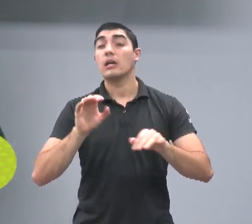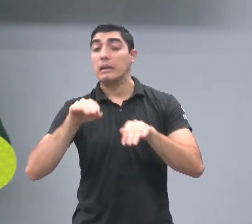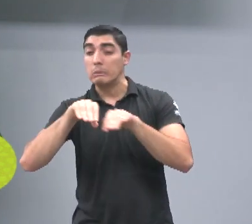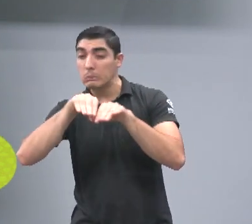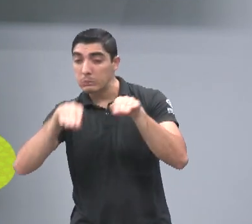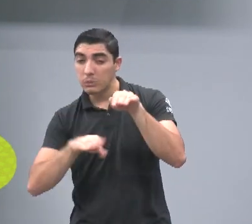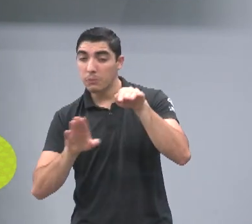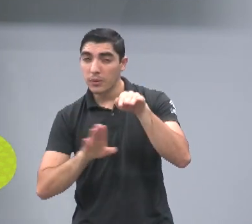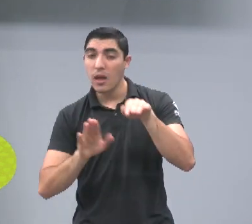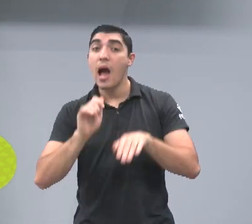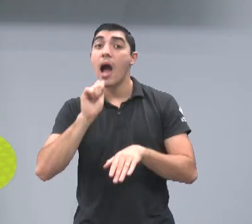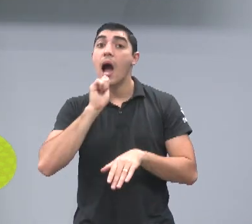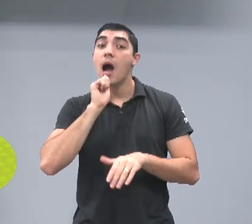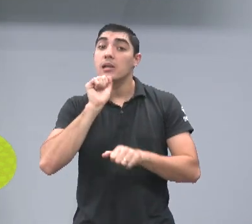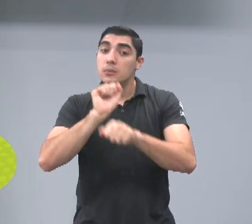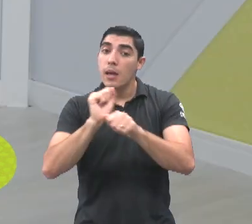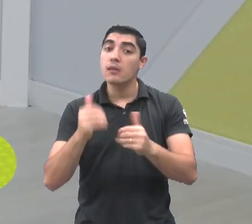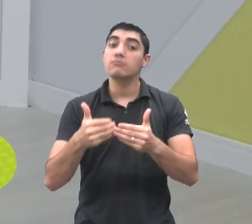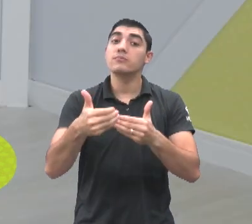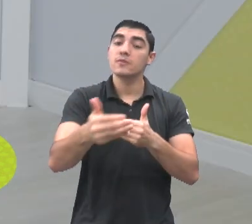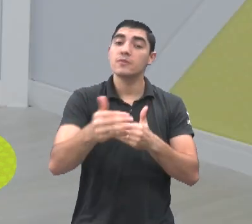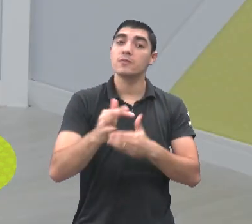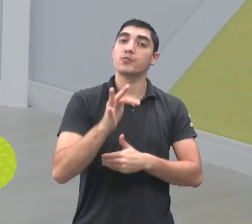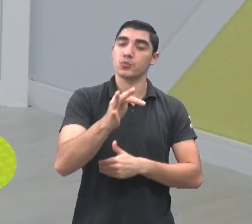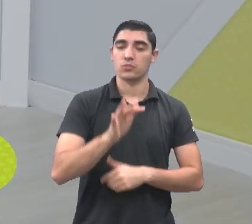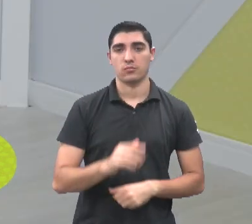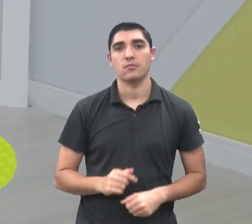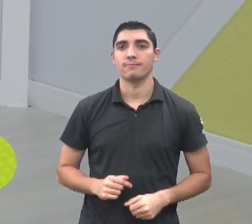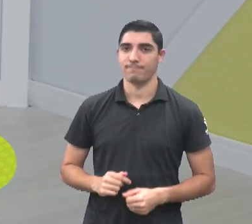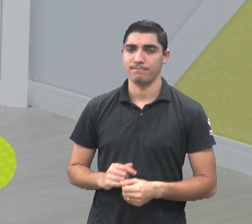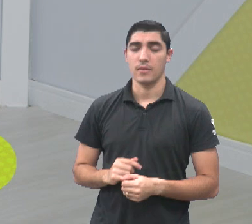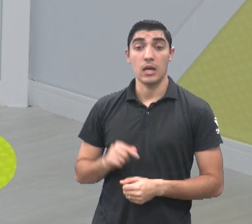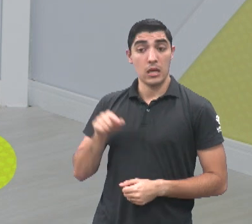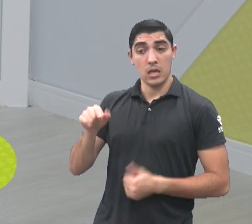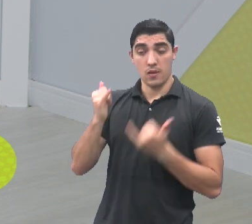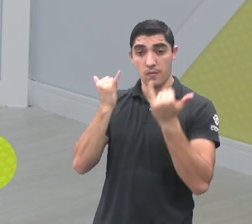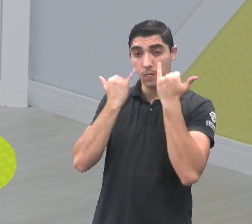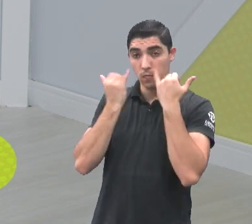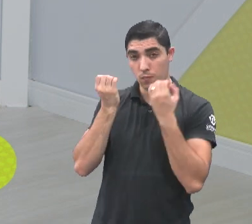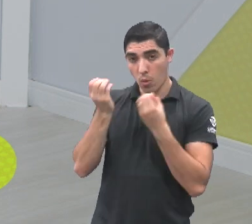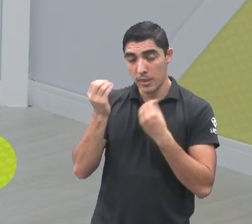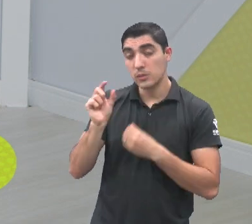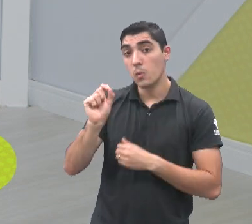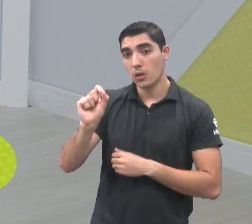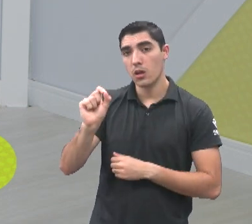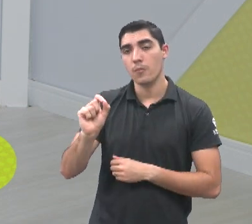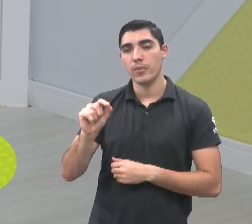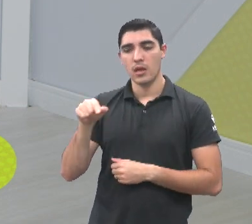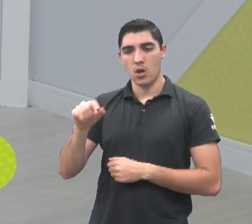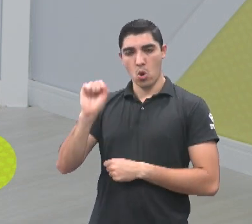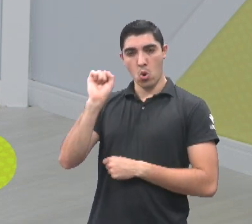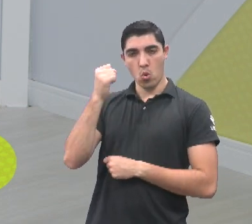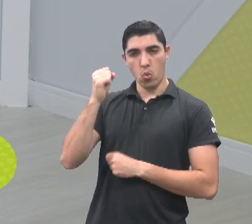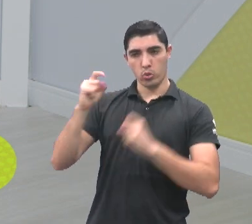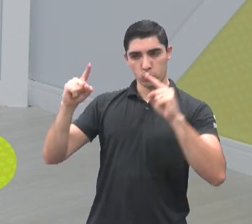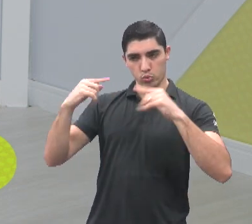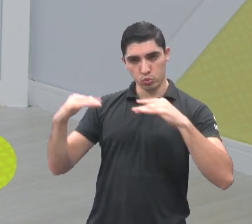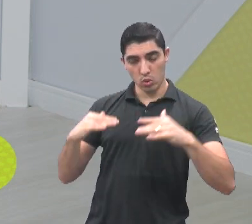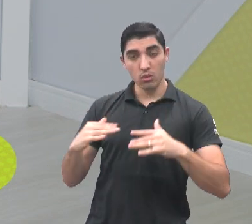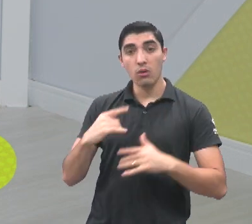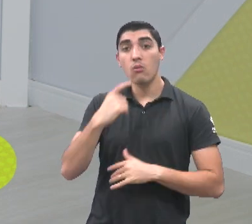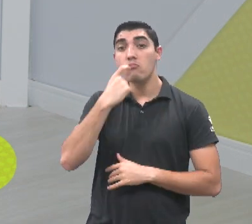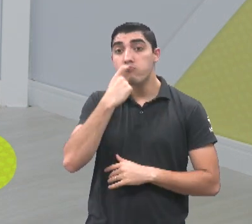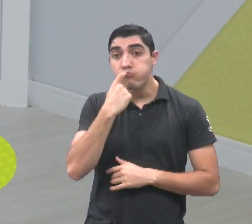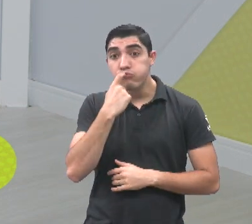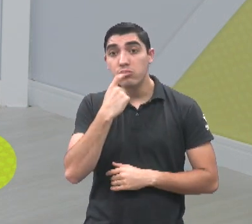classificar, vai ficar mais para o final do campeonato. Um dado interessante é que o São José, em 8 jogos, ele balançou a rede apenas 3.